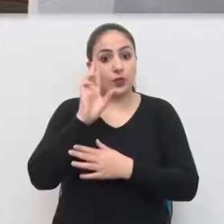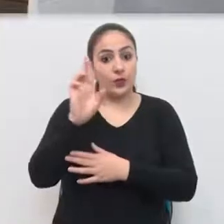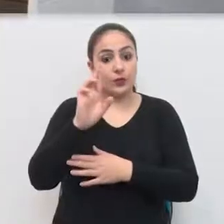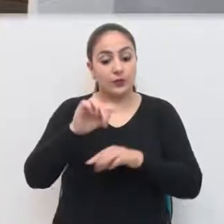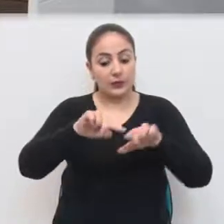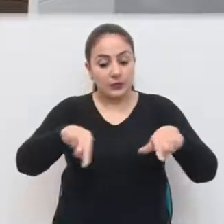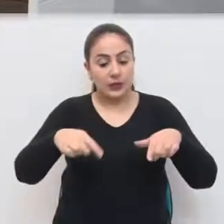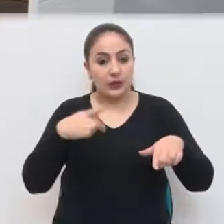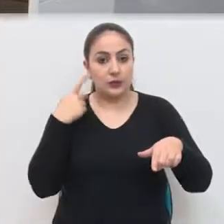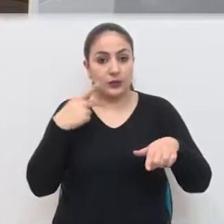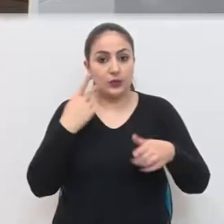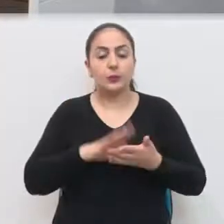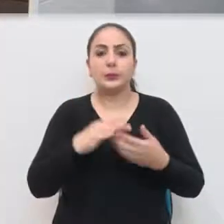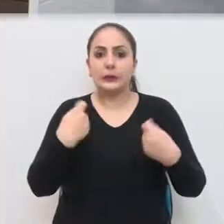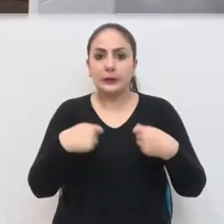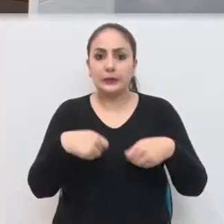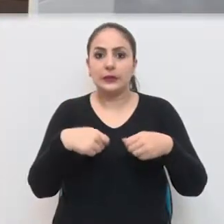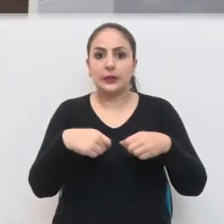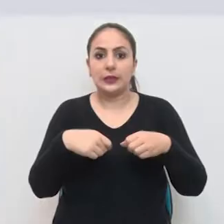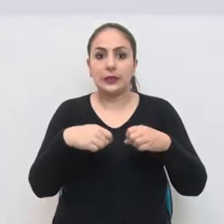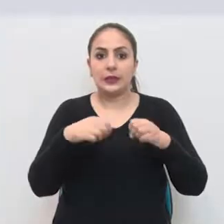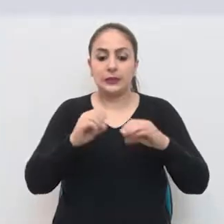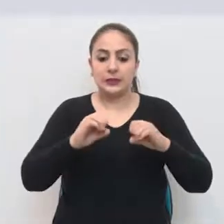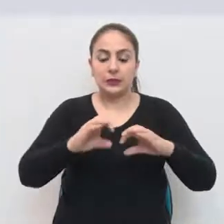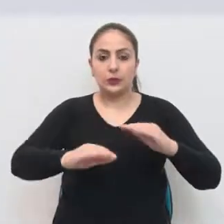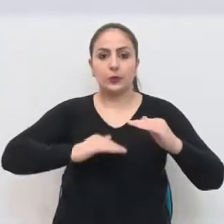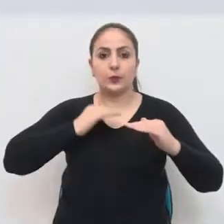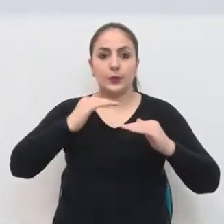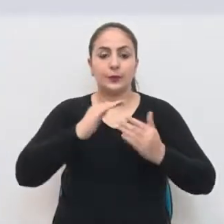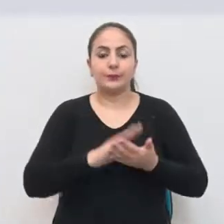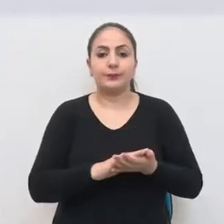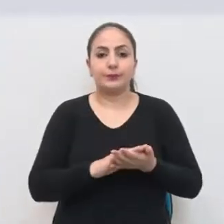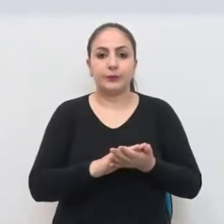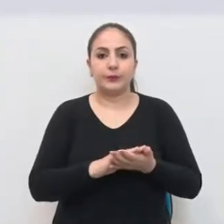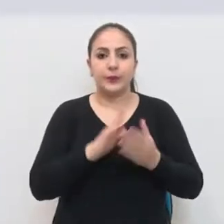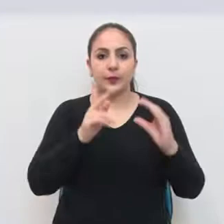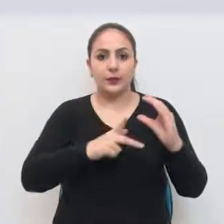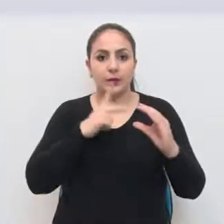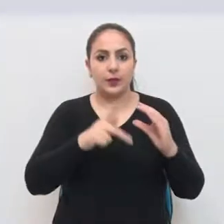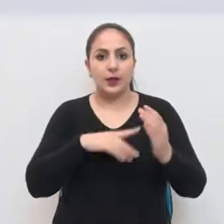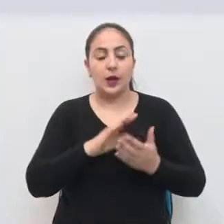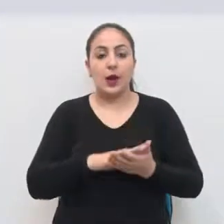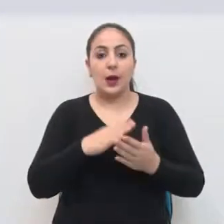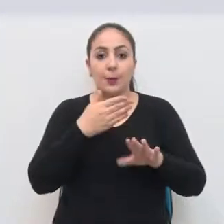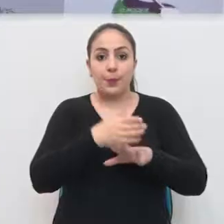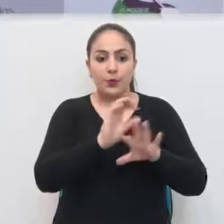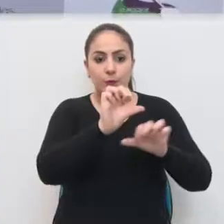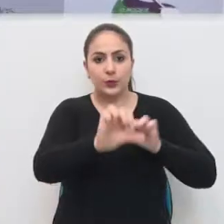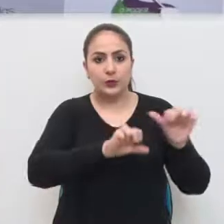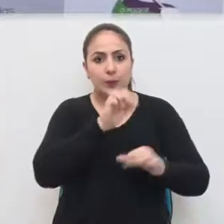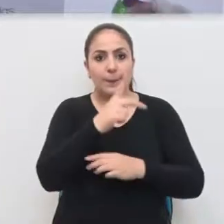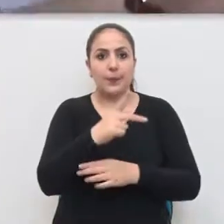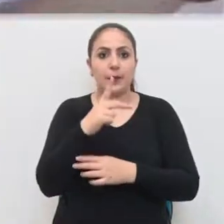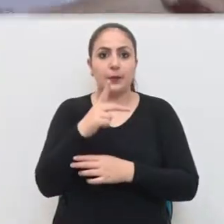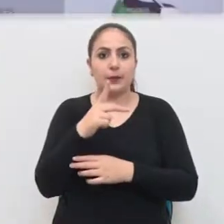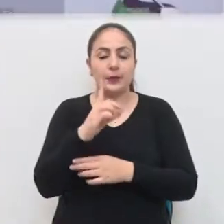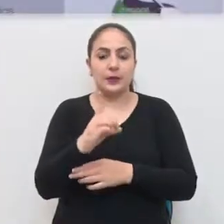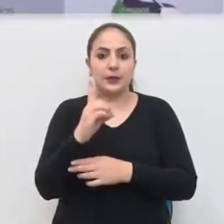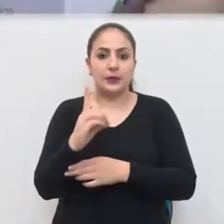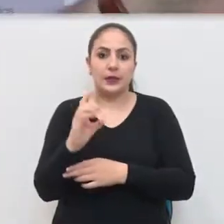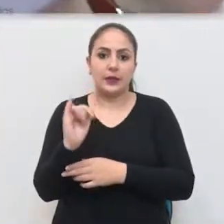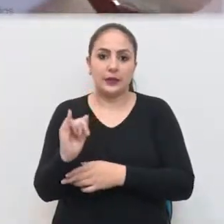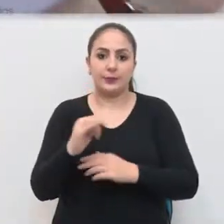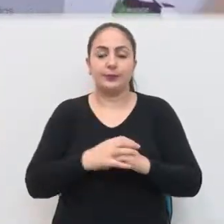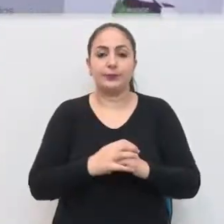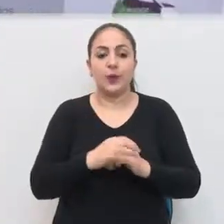gabinete deverão ter graduação em nível superior. Parlamento aprova mudanças no PDDI. Que vão desde